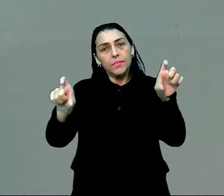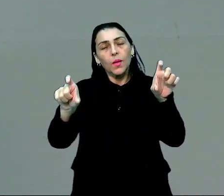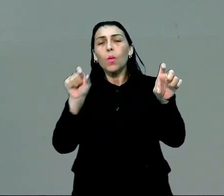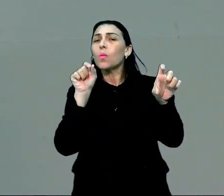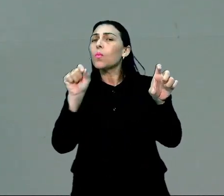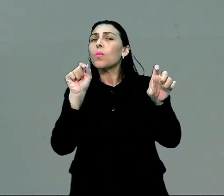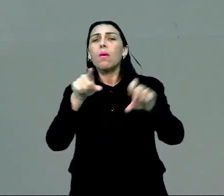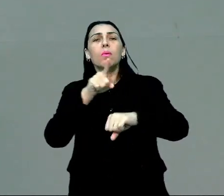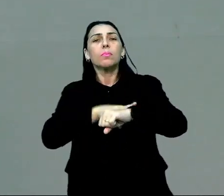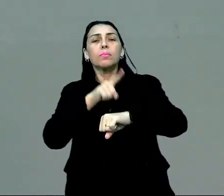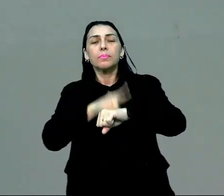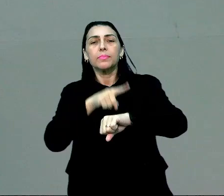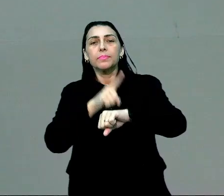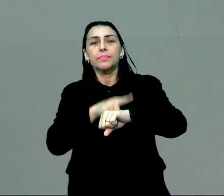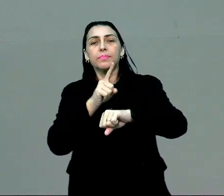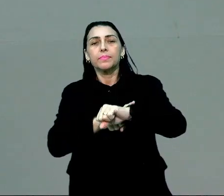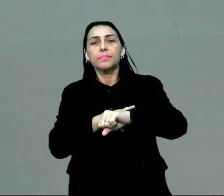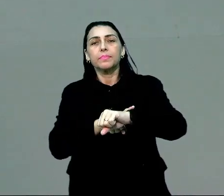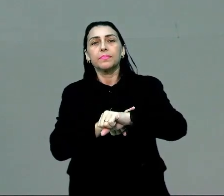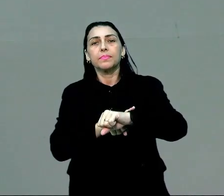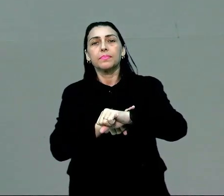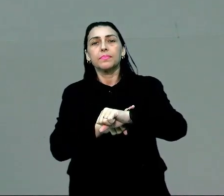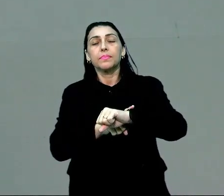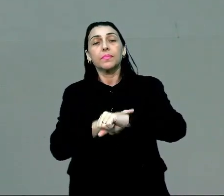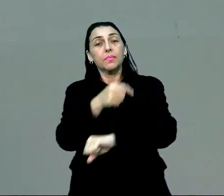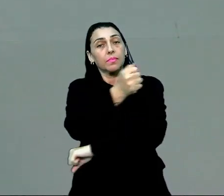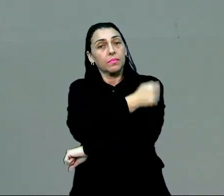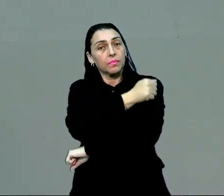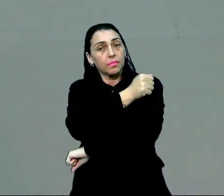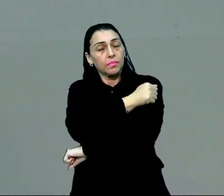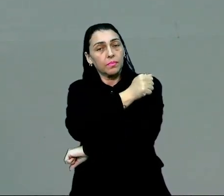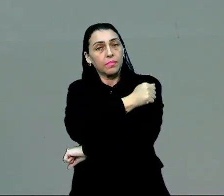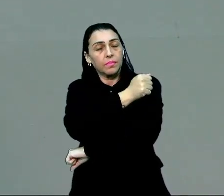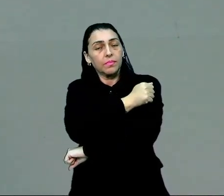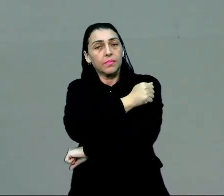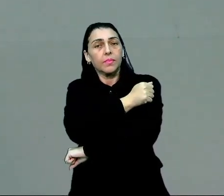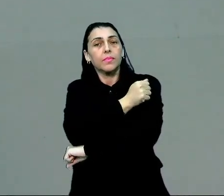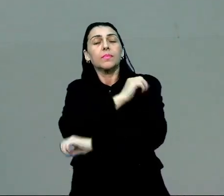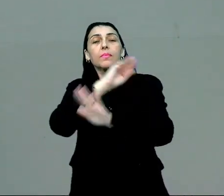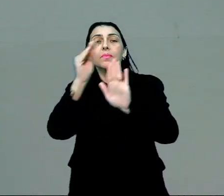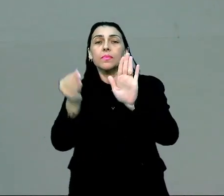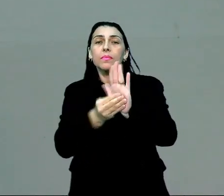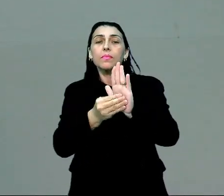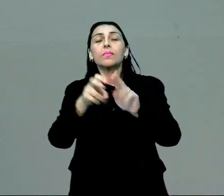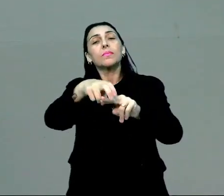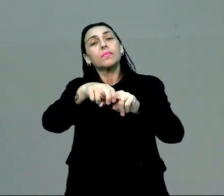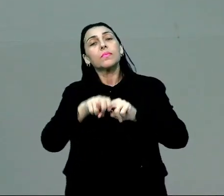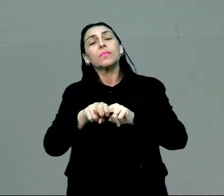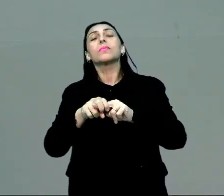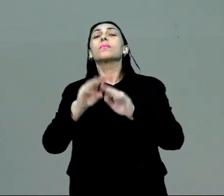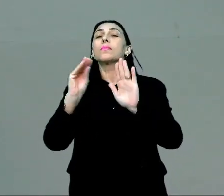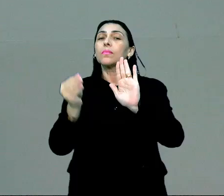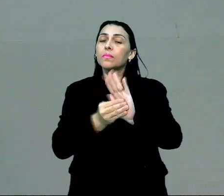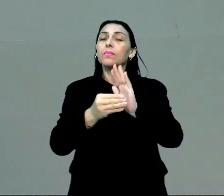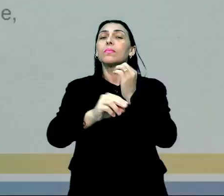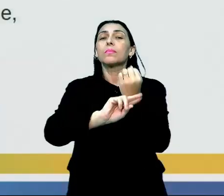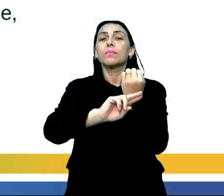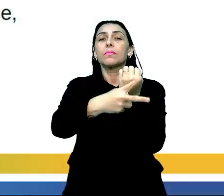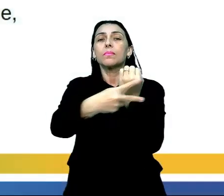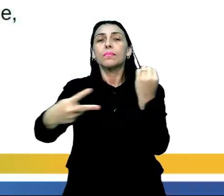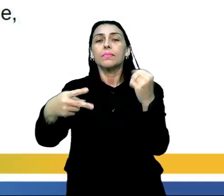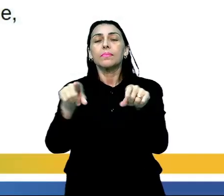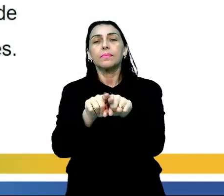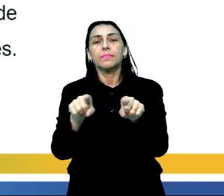em que momento o aluno ou o candidato colocou a causa e em que momento gerou essa